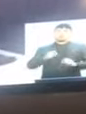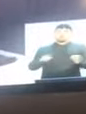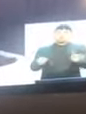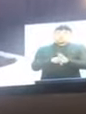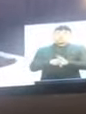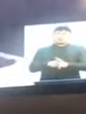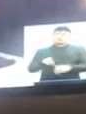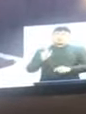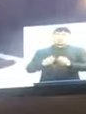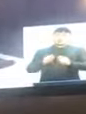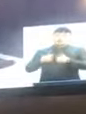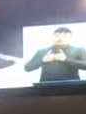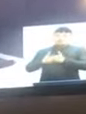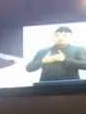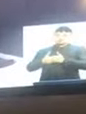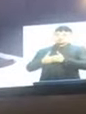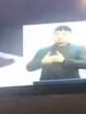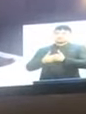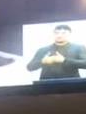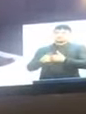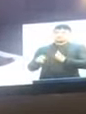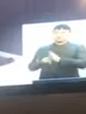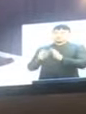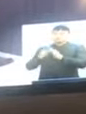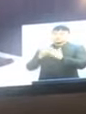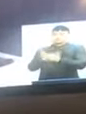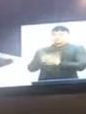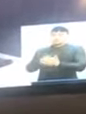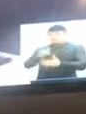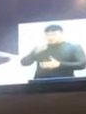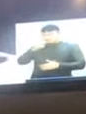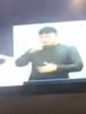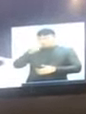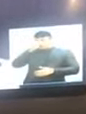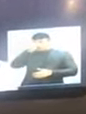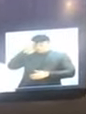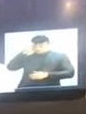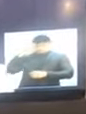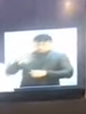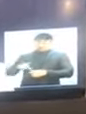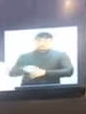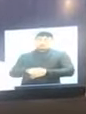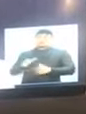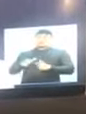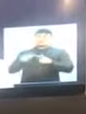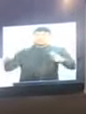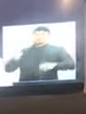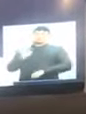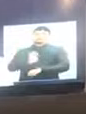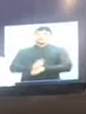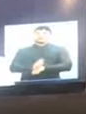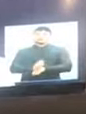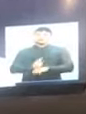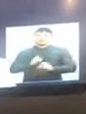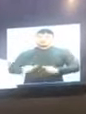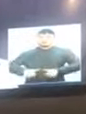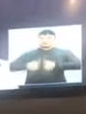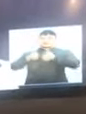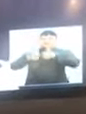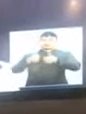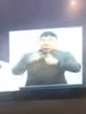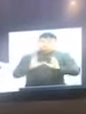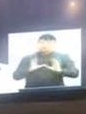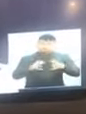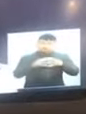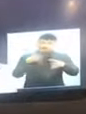própria de ônibus escolares municipais do estado, requalificou toda a sede do